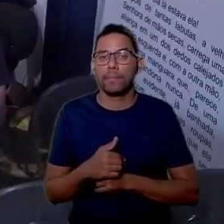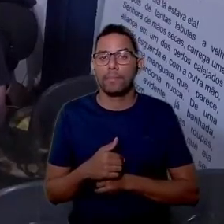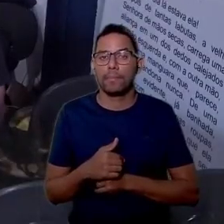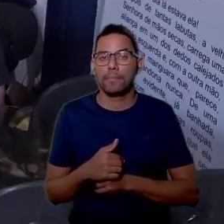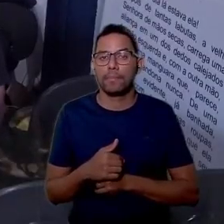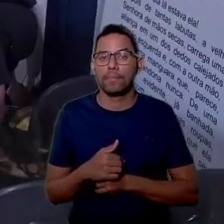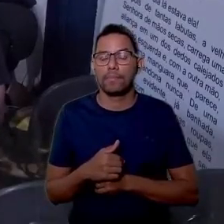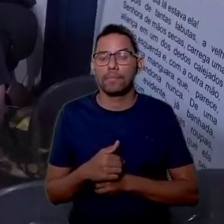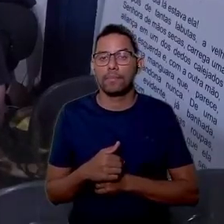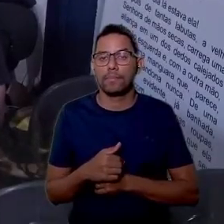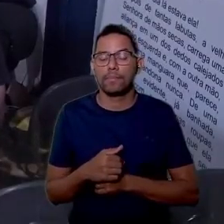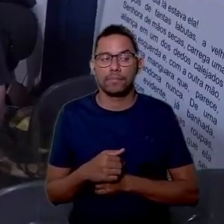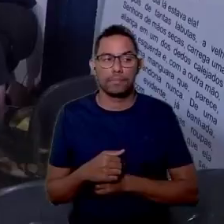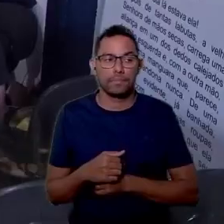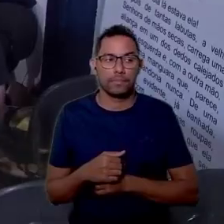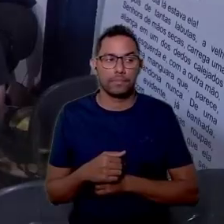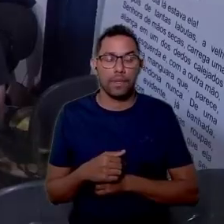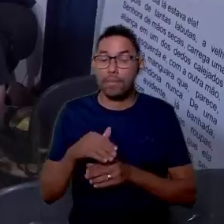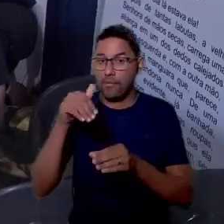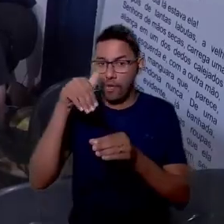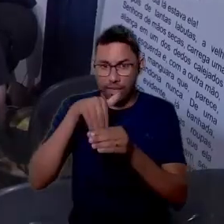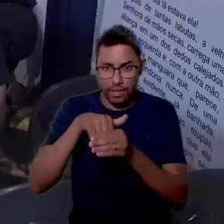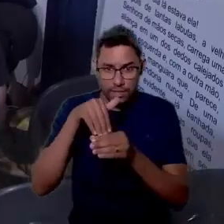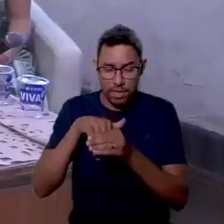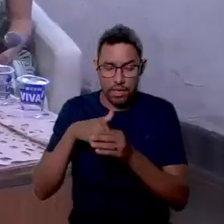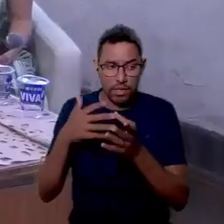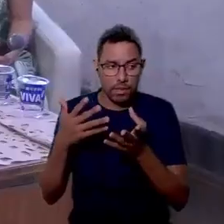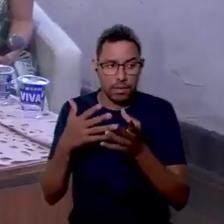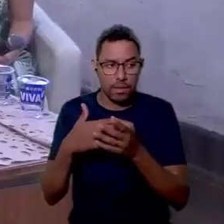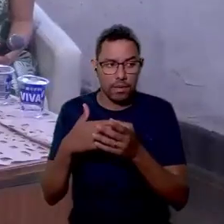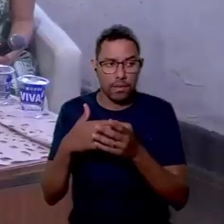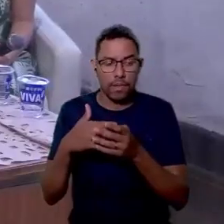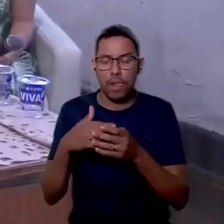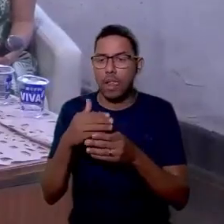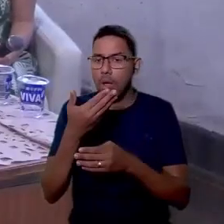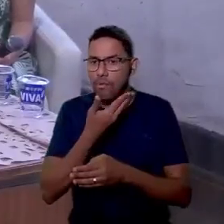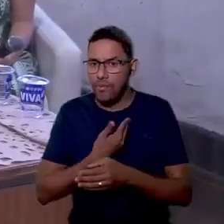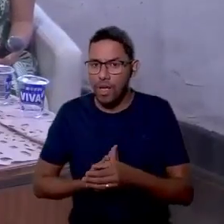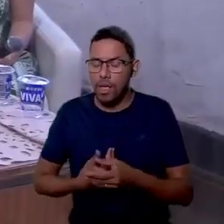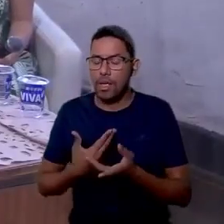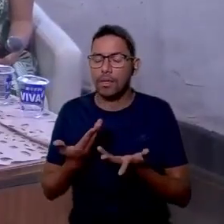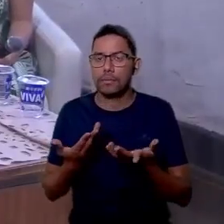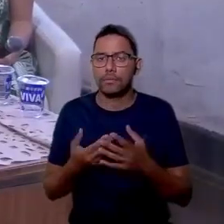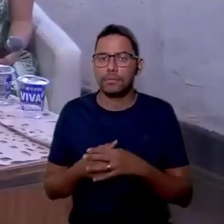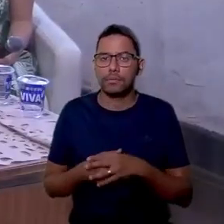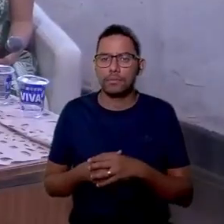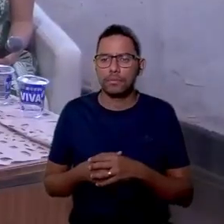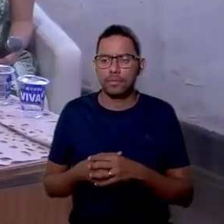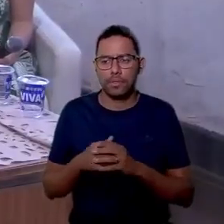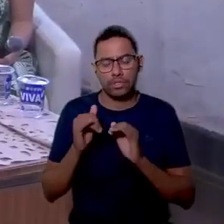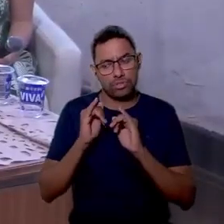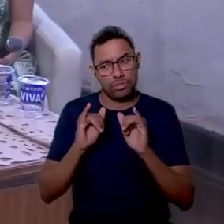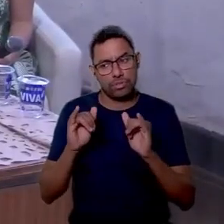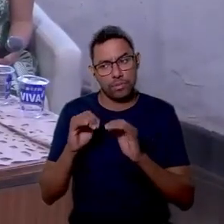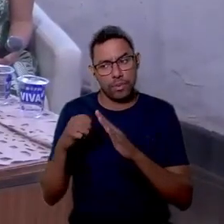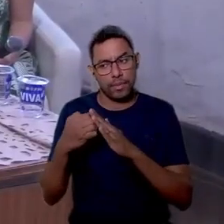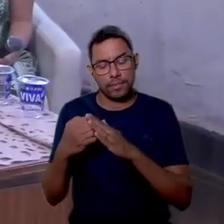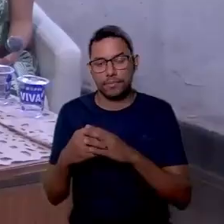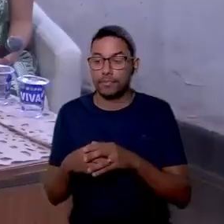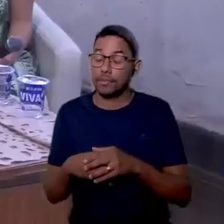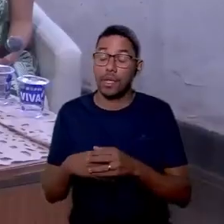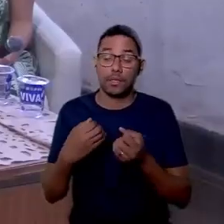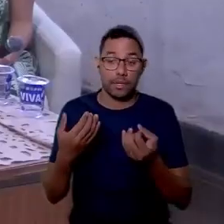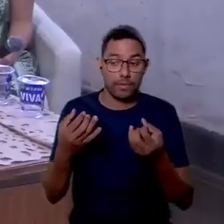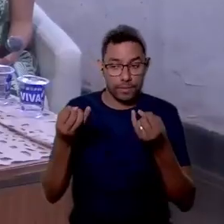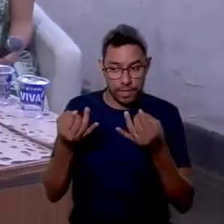como é que se diz? Para votação, para promover governo e tal. Aí eu disse para o empresário, eu digo, olha, eu vou lhe dizer